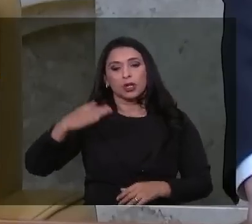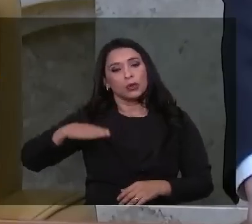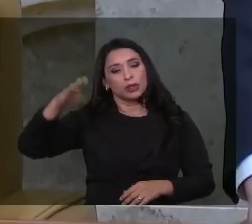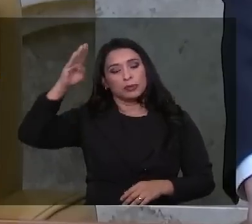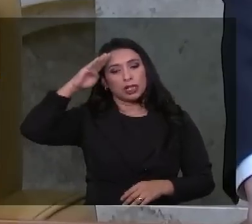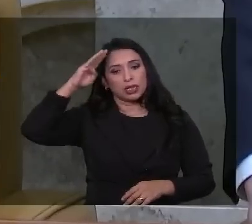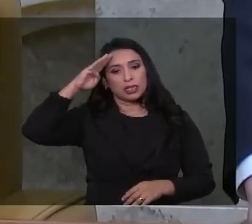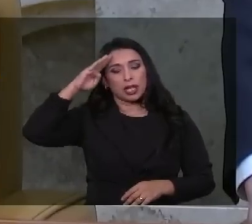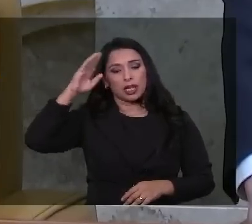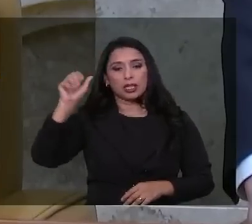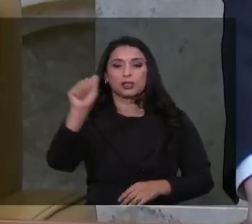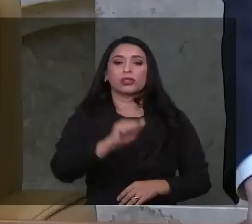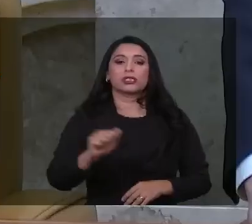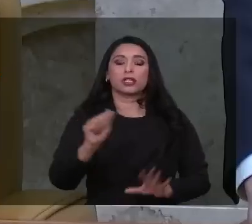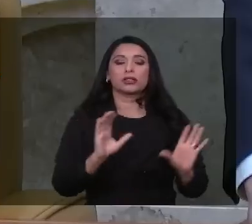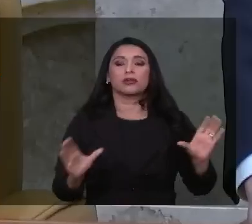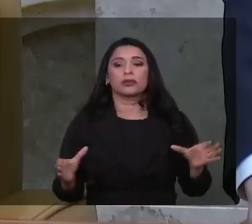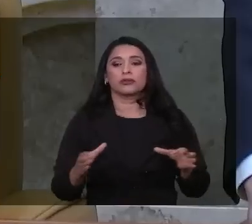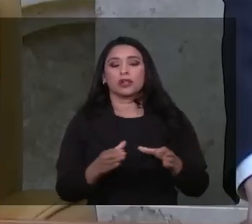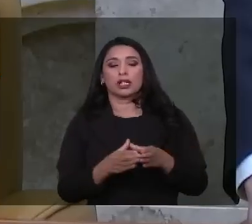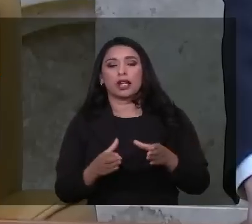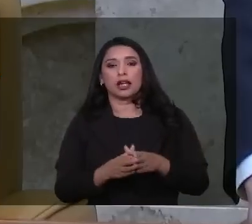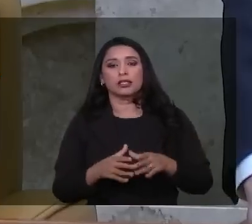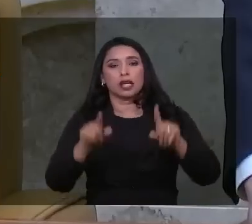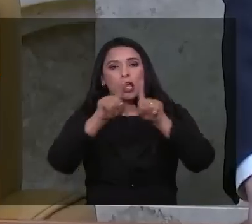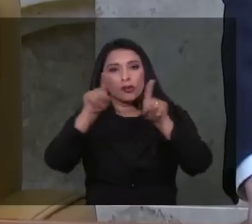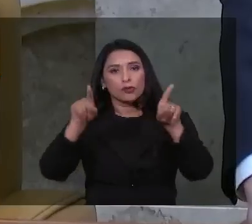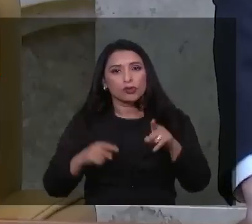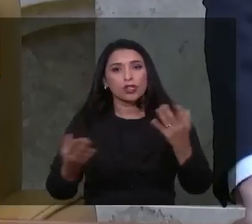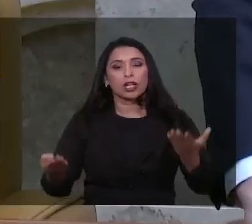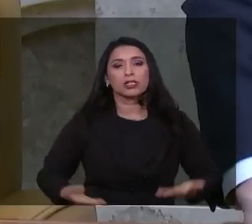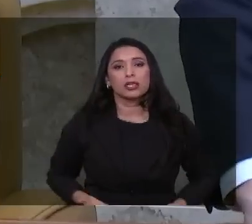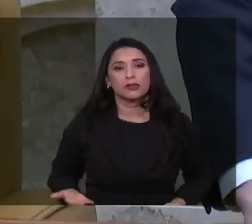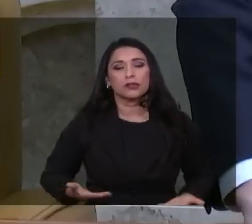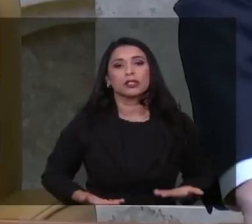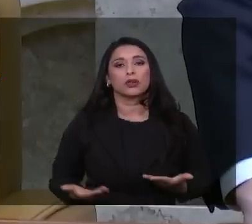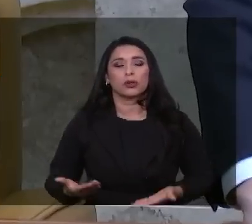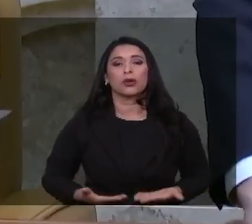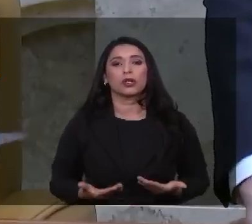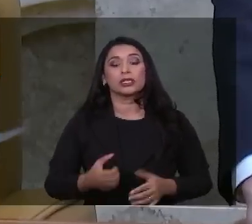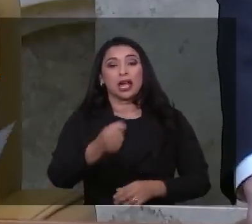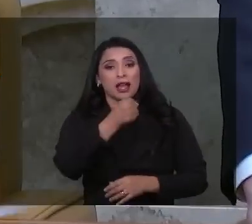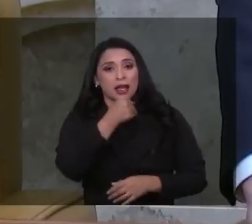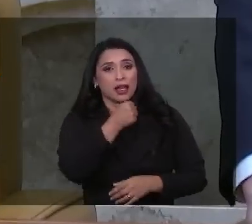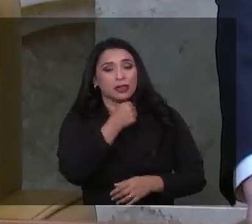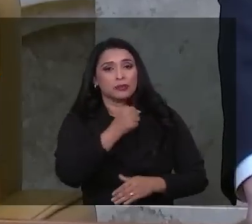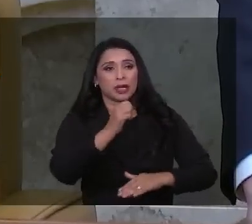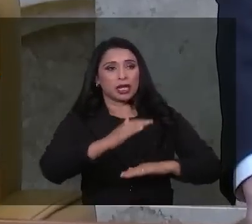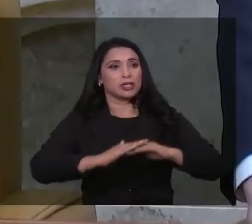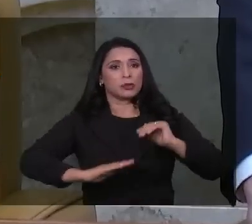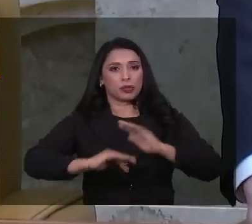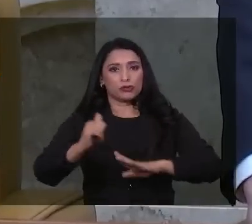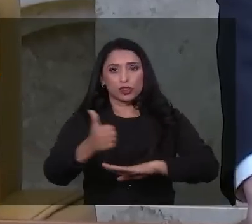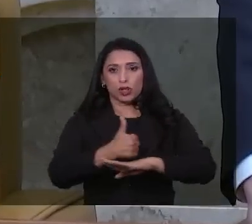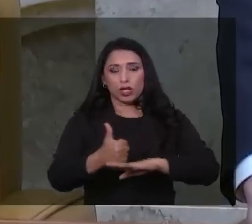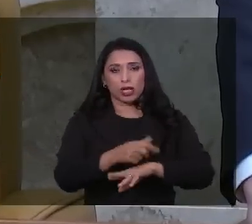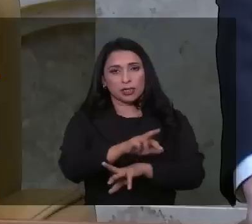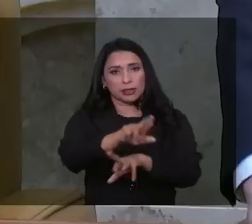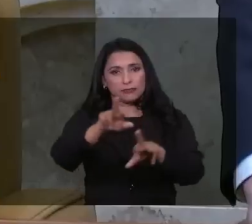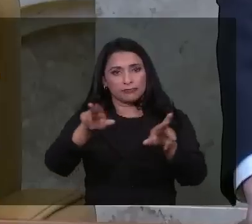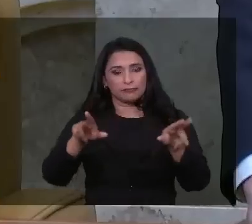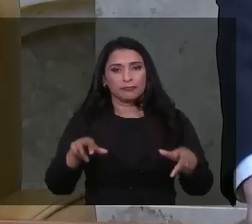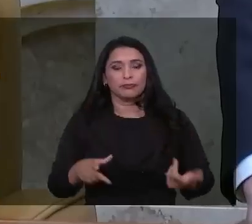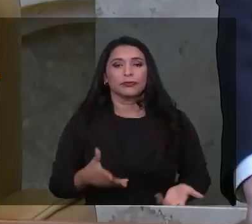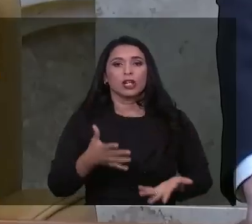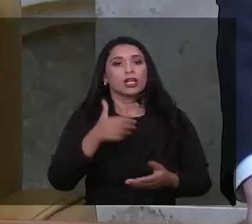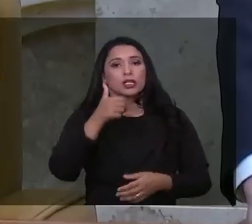associativas e de classe, servidores e servidoras, profissionais da imprensa, senhoras e senhores. Em nome